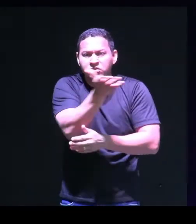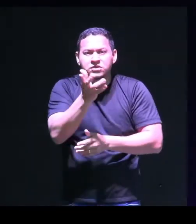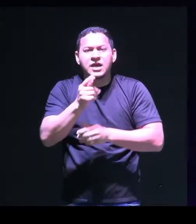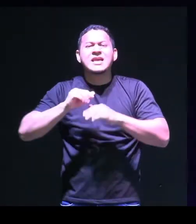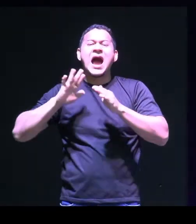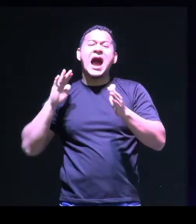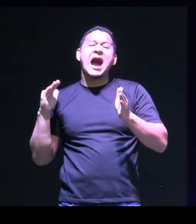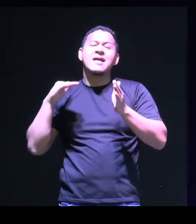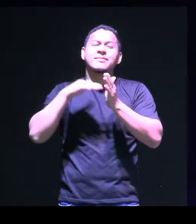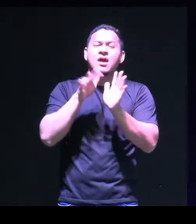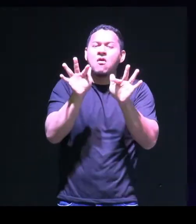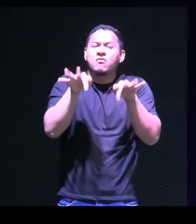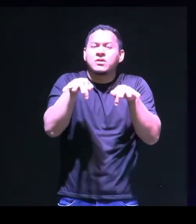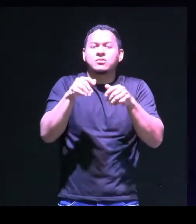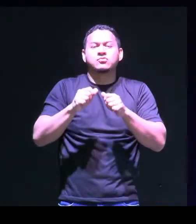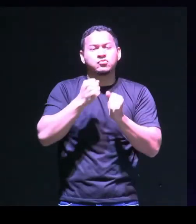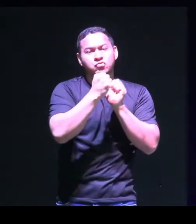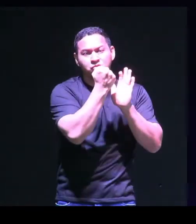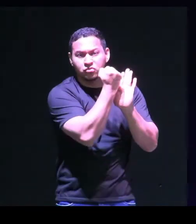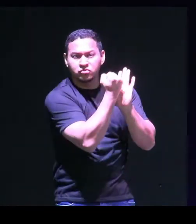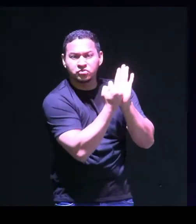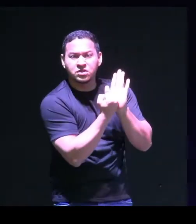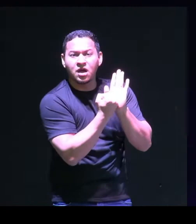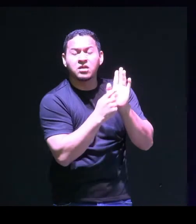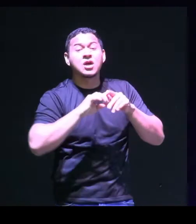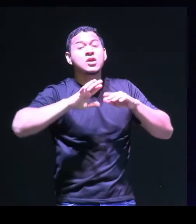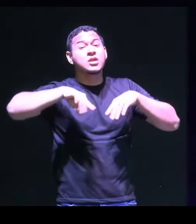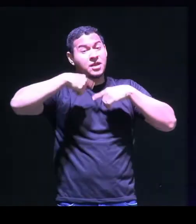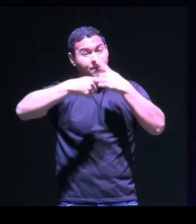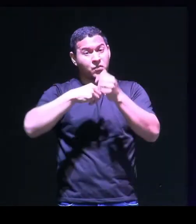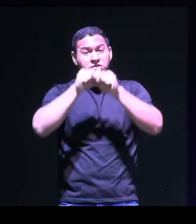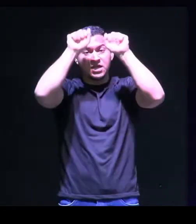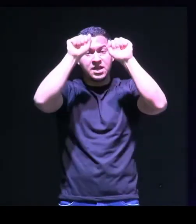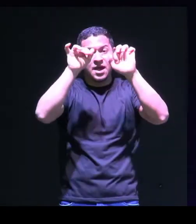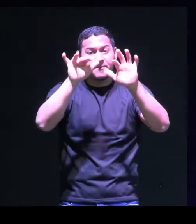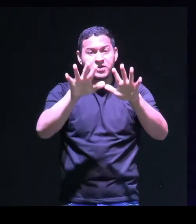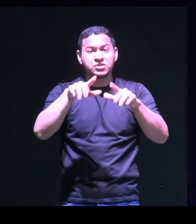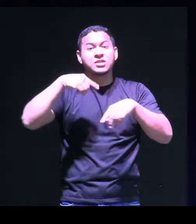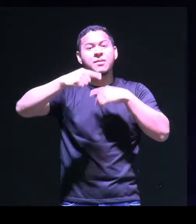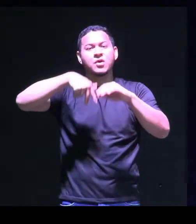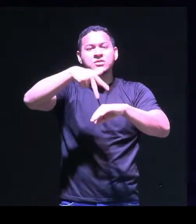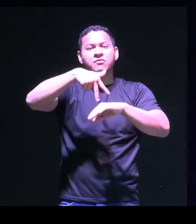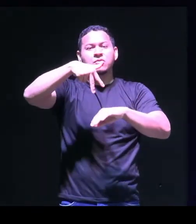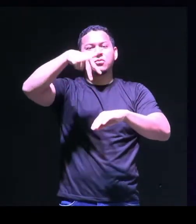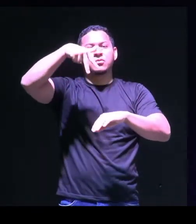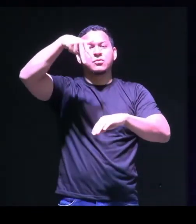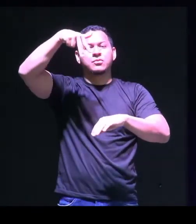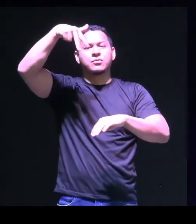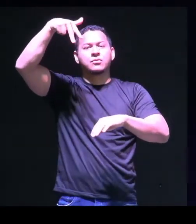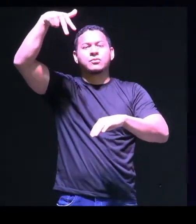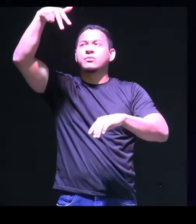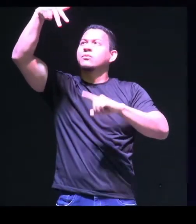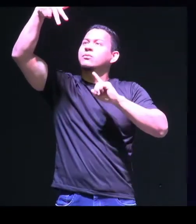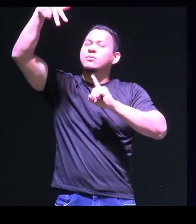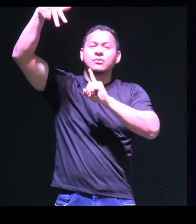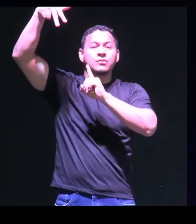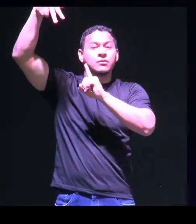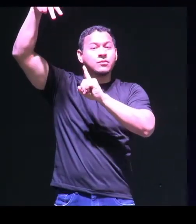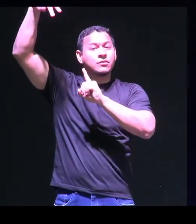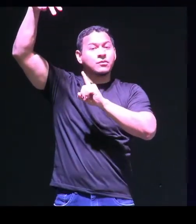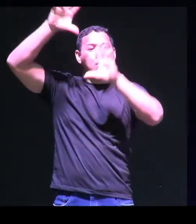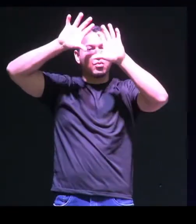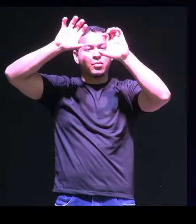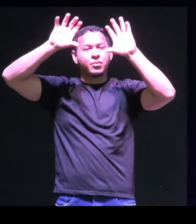século. Depois de dizer isso, os abençoou. Enquanto abençoava, ele foi subindo e foi elevado às alturas e sumiu nas